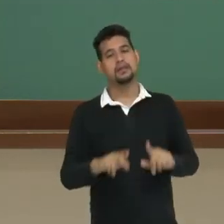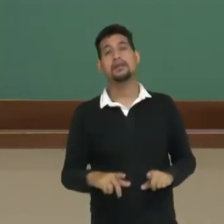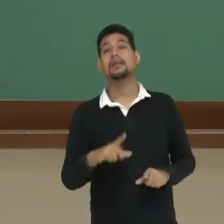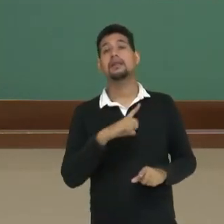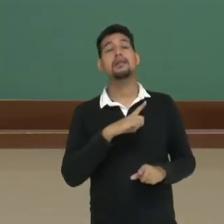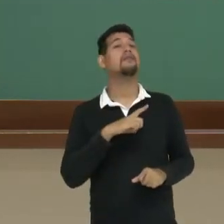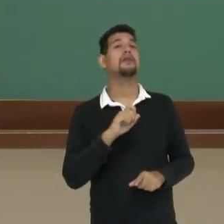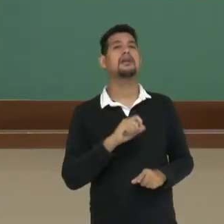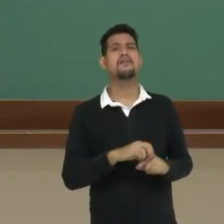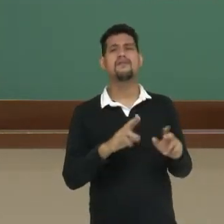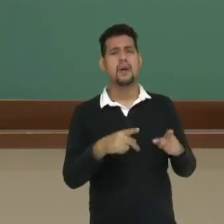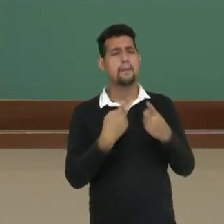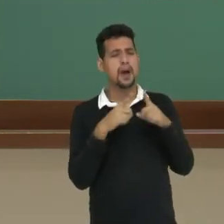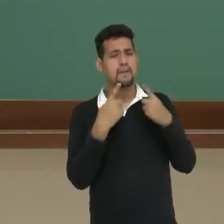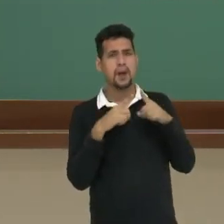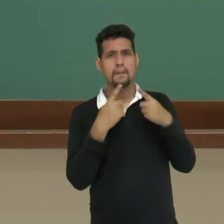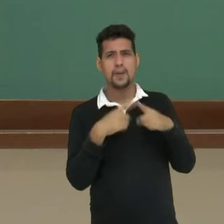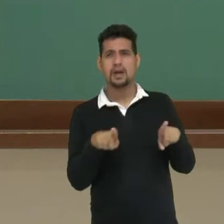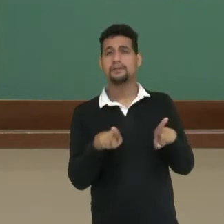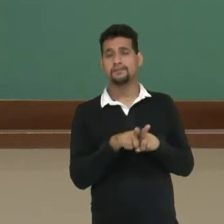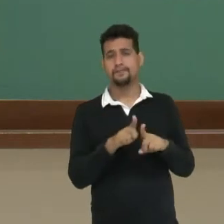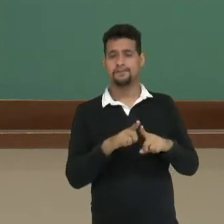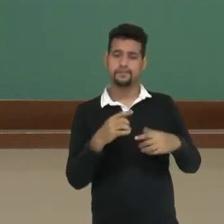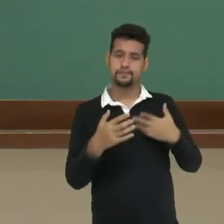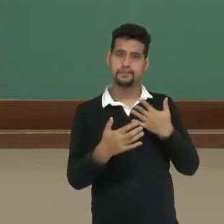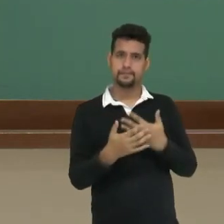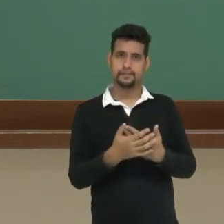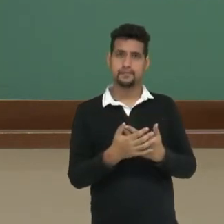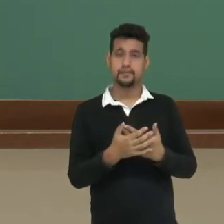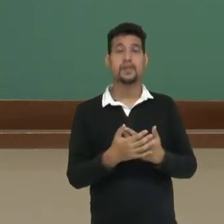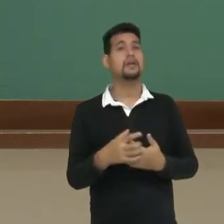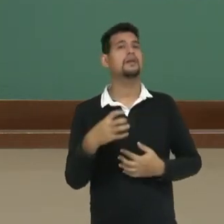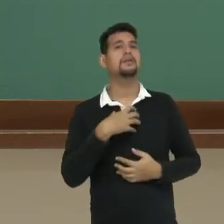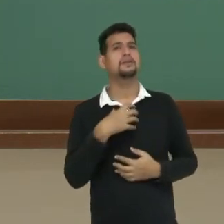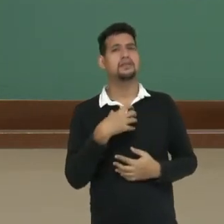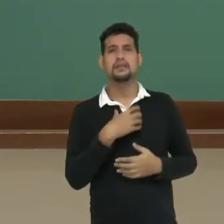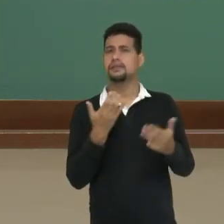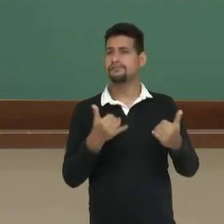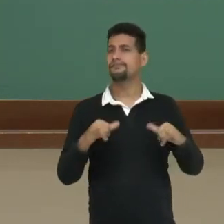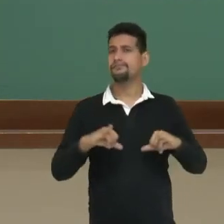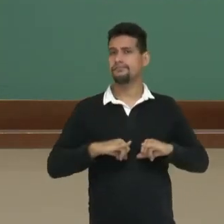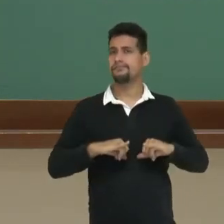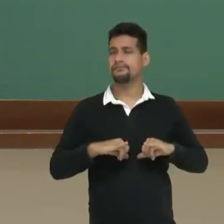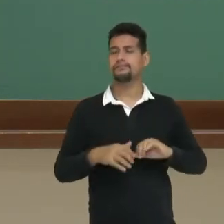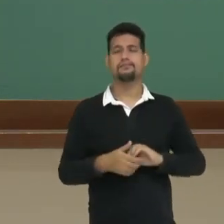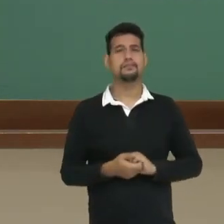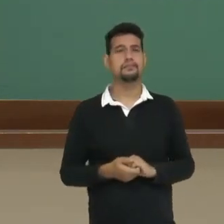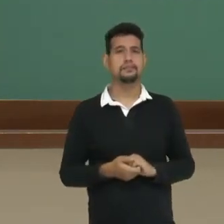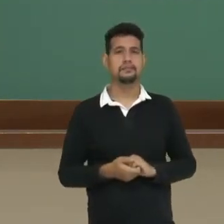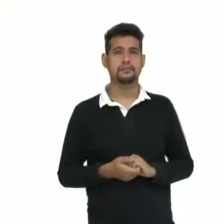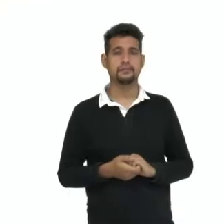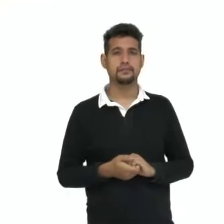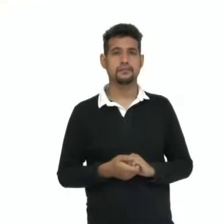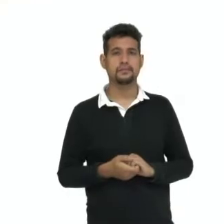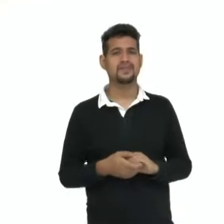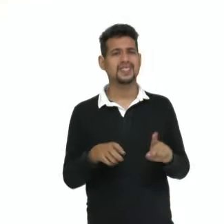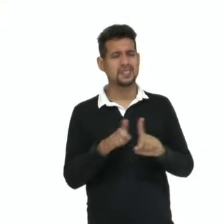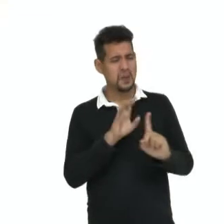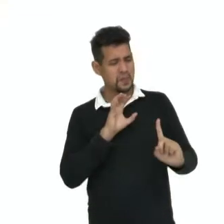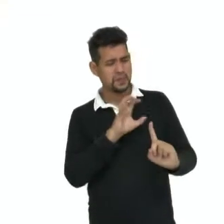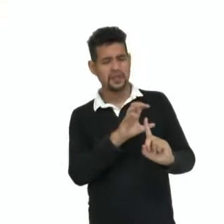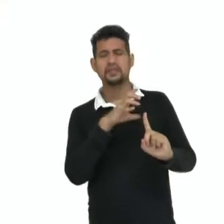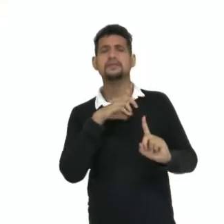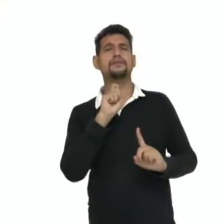muita manifestação pública durante isso, de uma forma agressiva. A repressão atingiu,